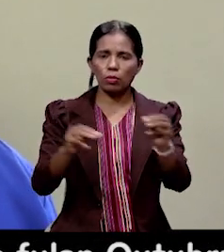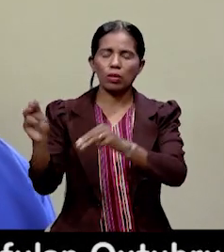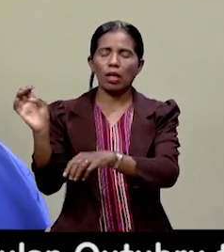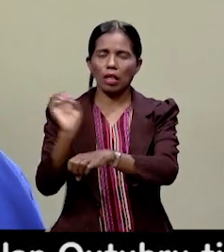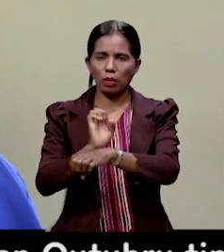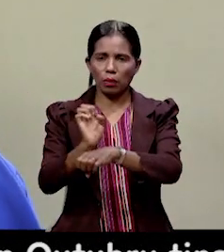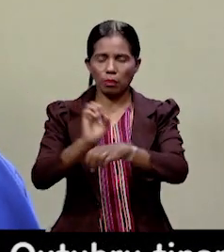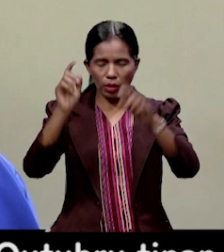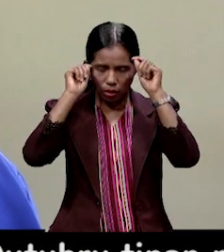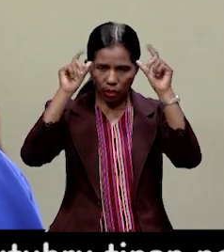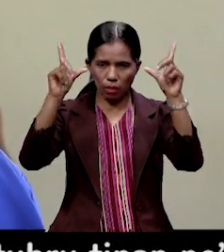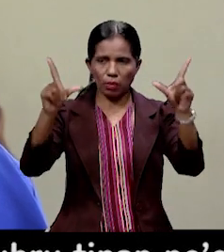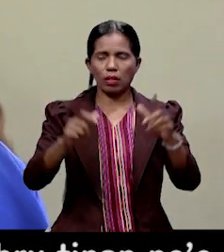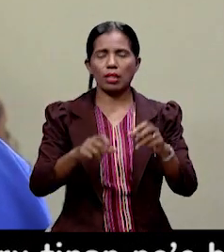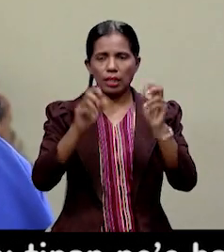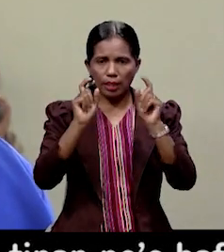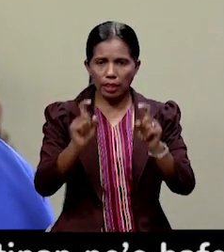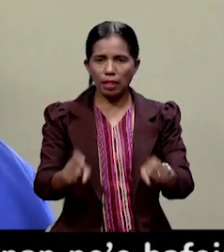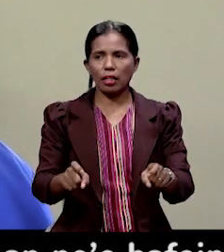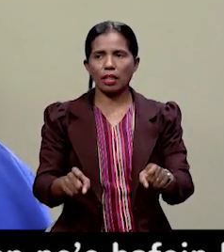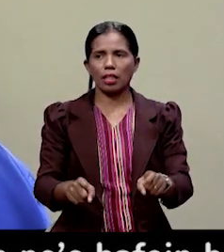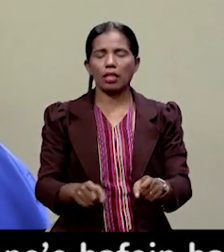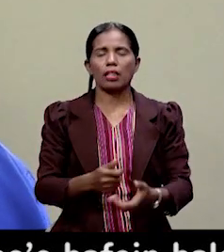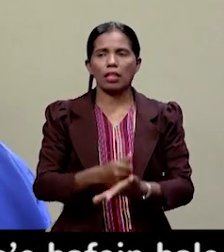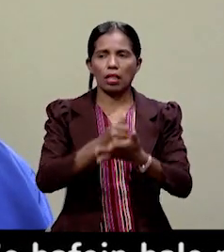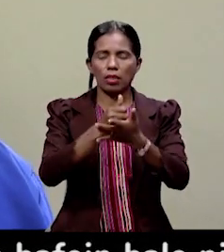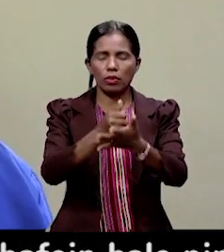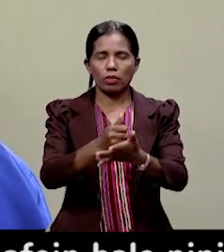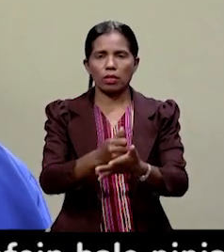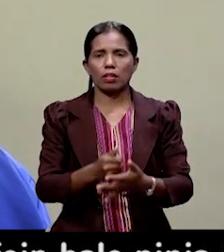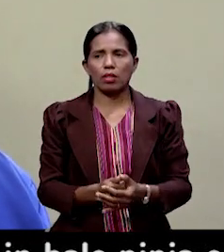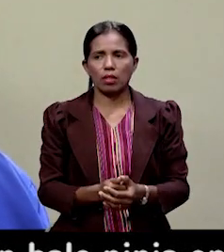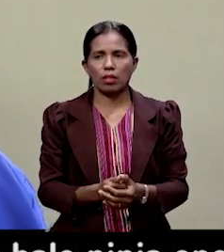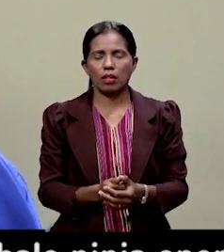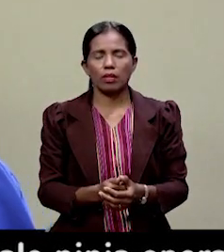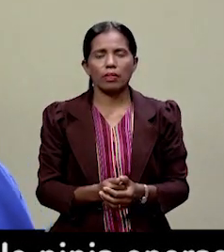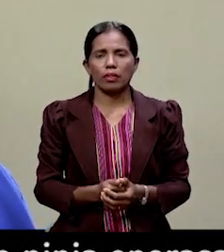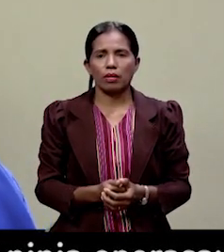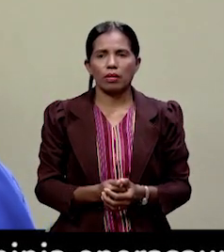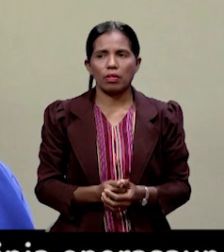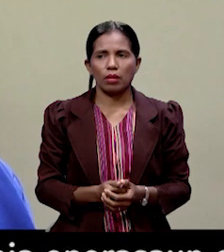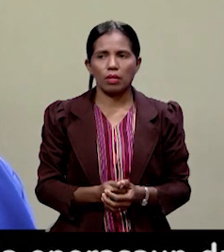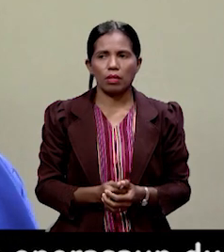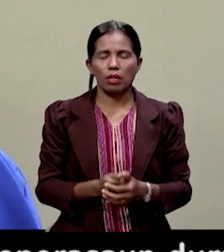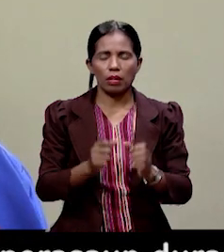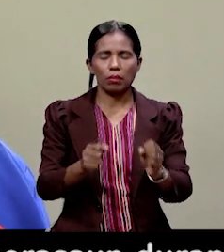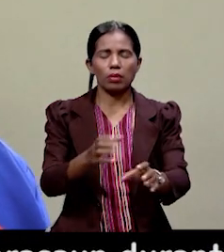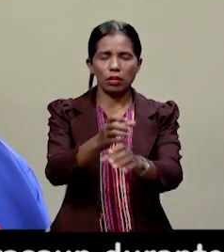timórnia. Economia que tem que adaptar, ba? ASEAN, Southeast Asia. A nova